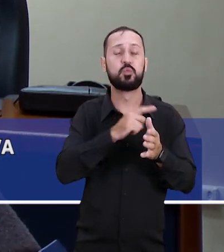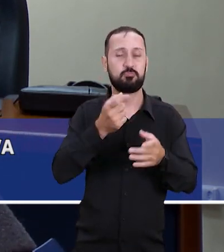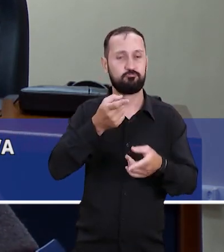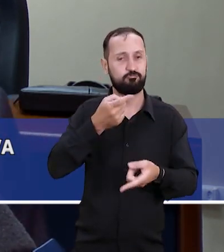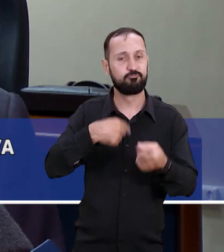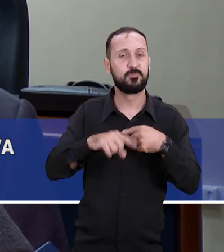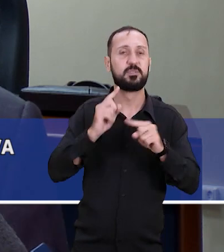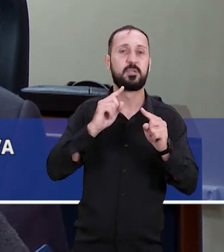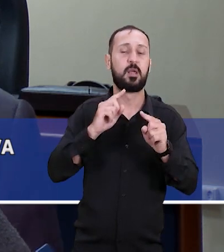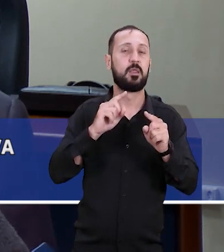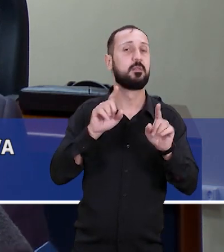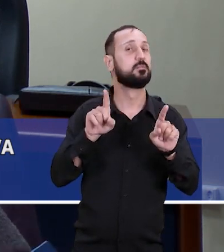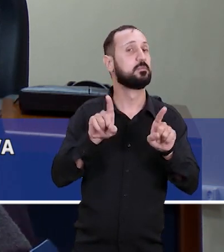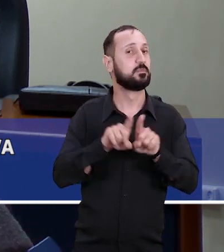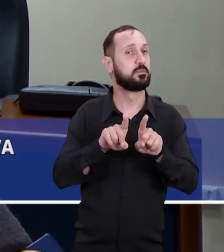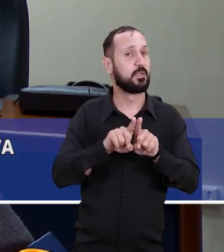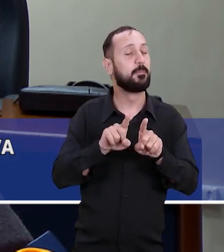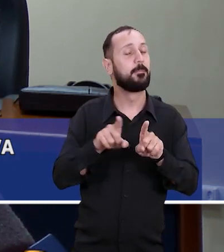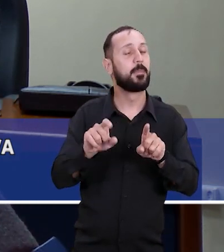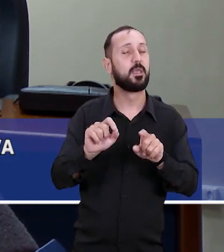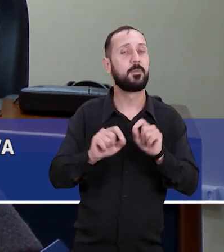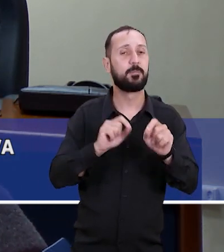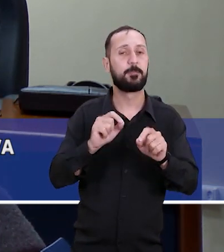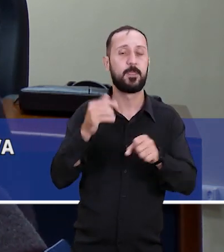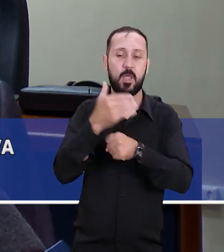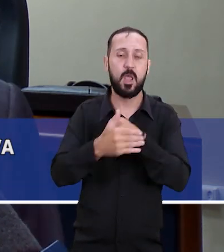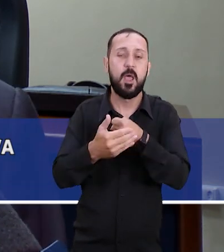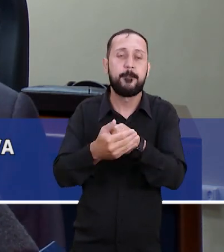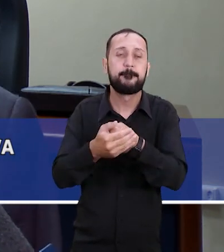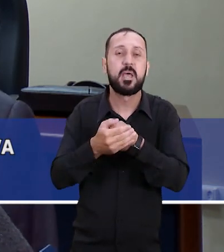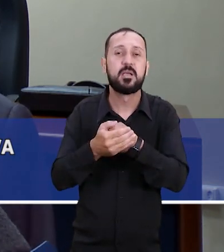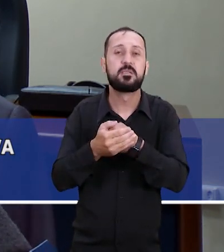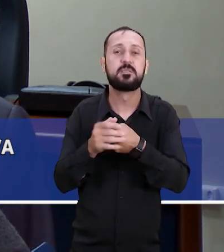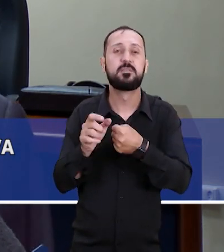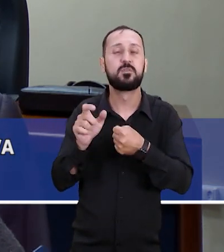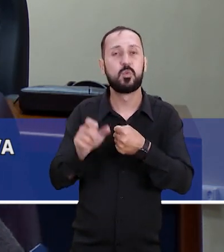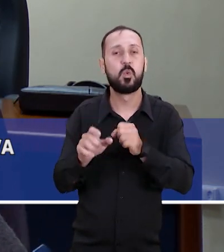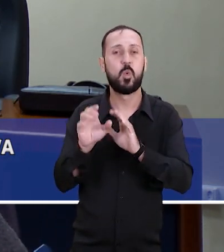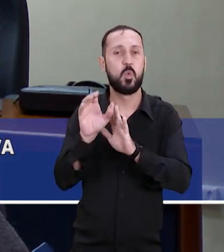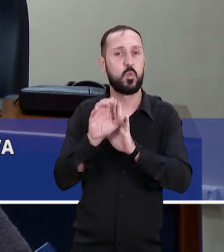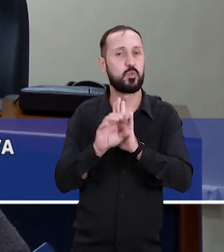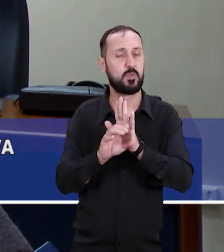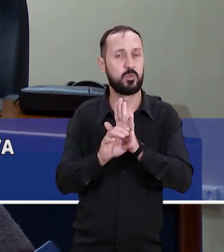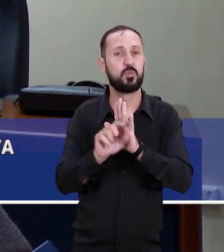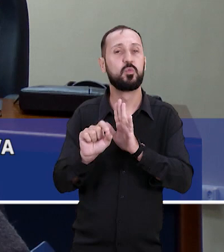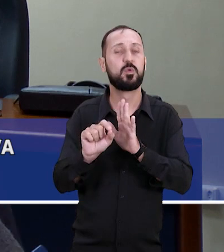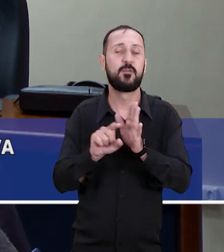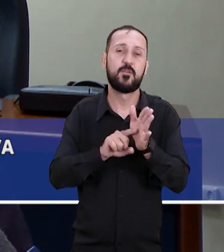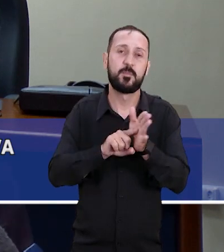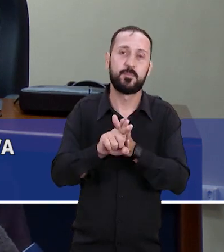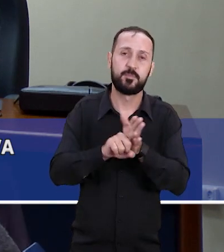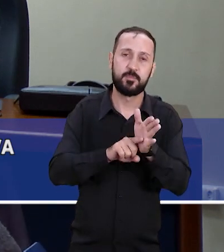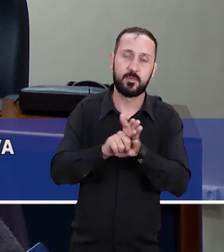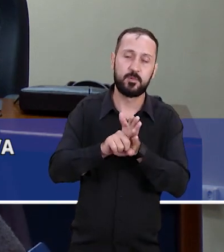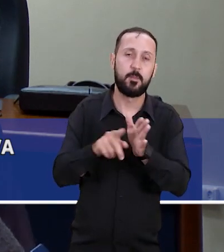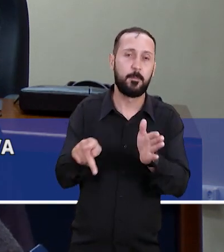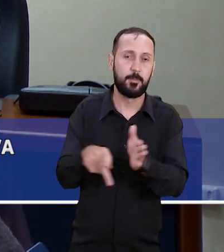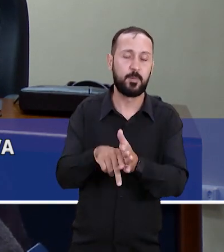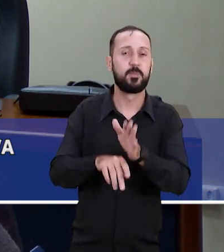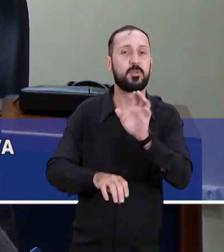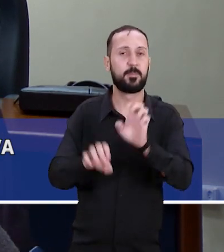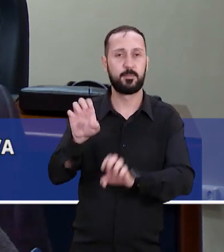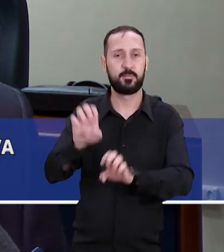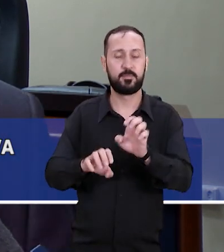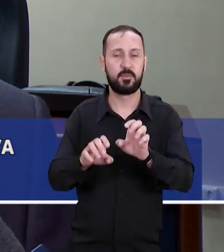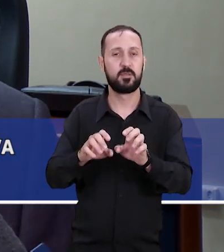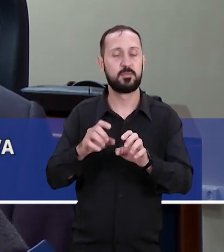pessoas para que nós possamos avançar. Também preservando aqui o conteúdo daquilo que for investigado sobre